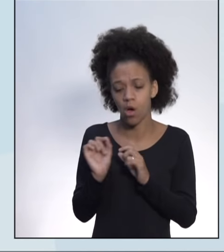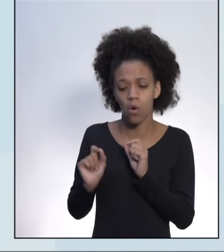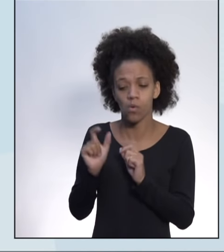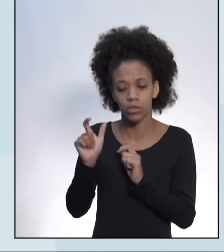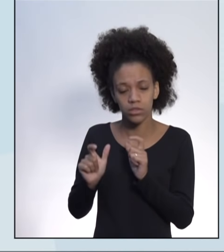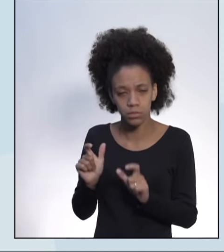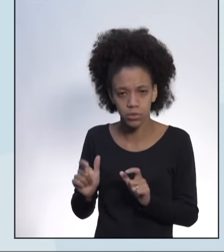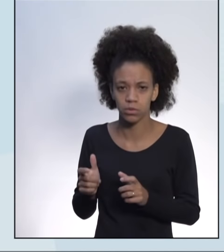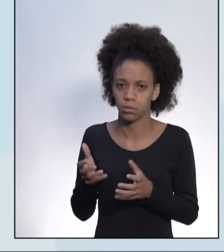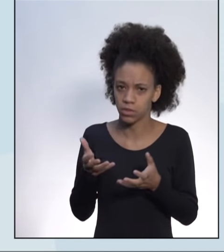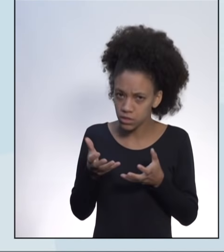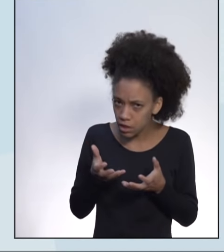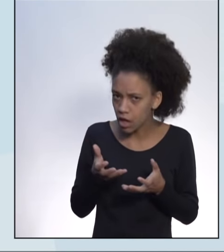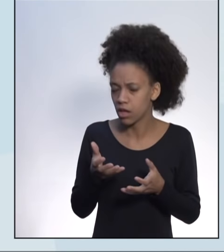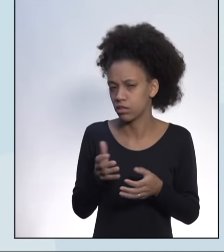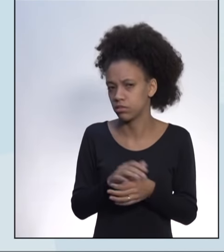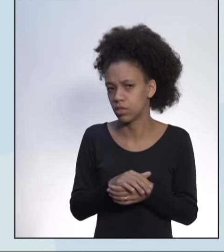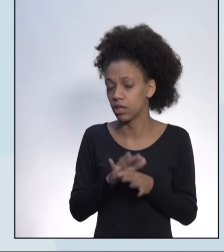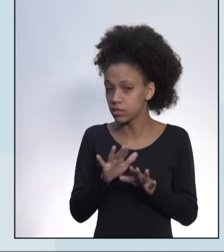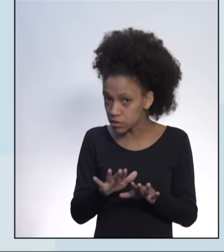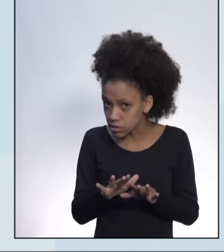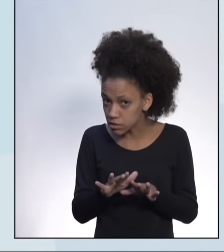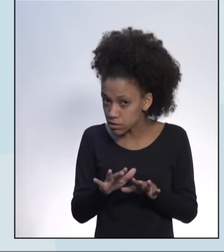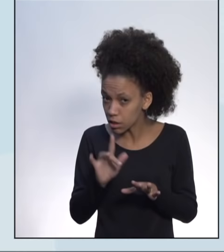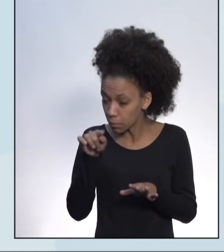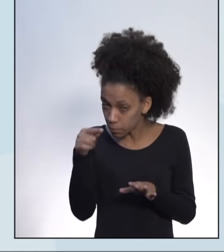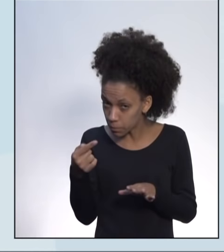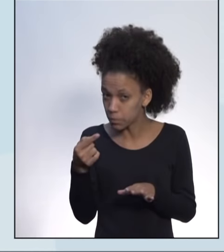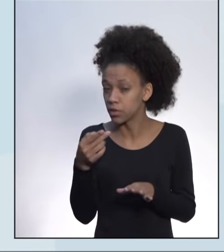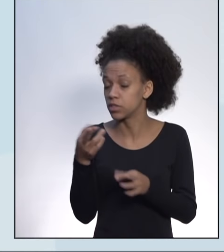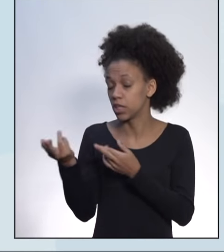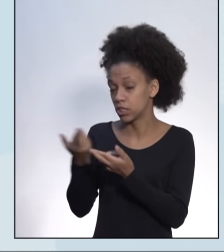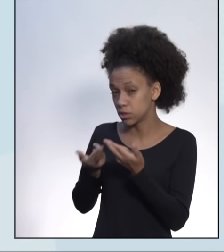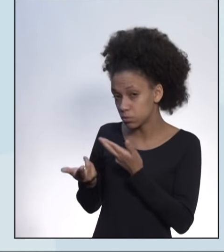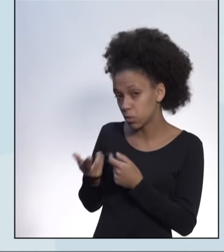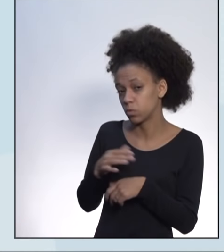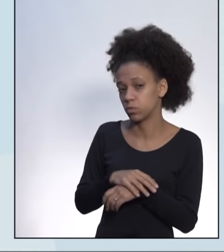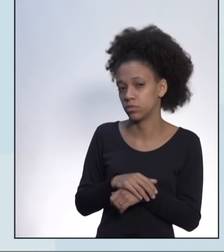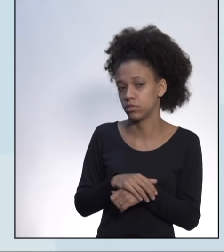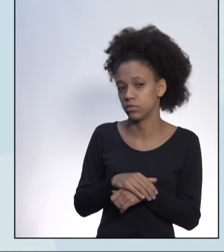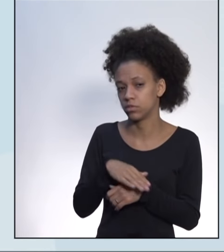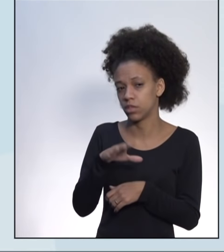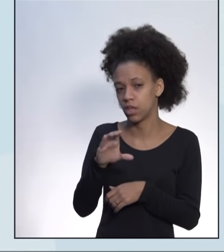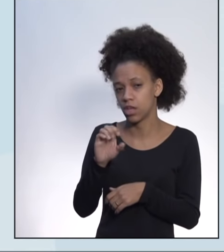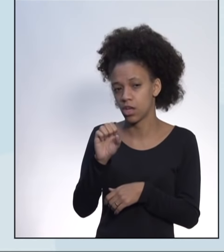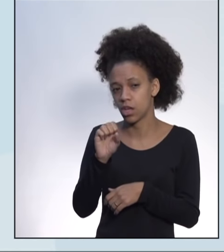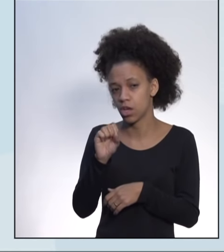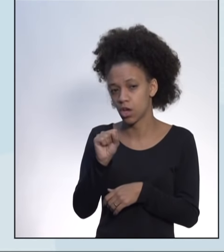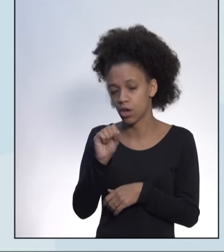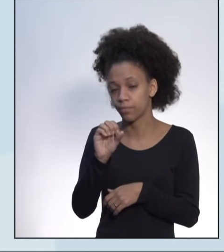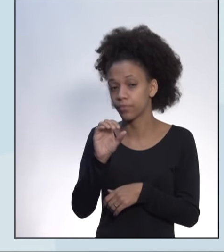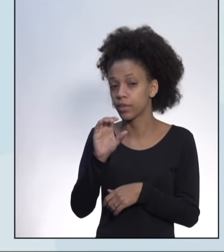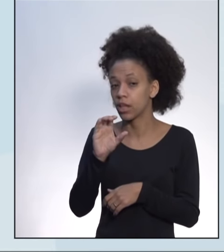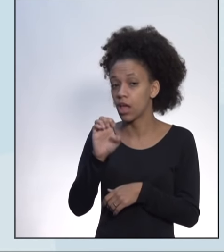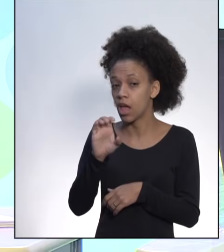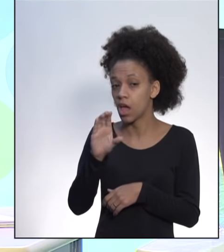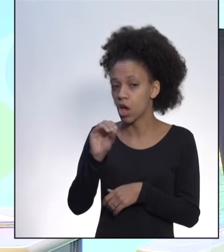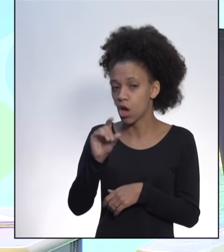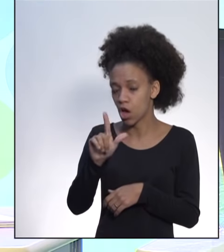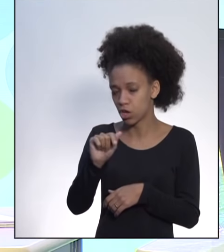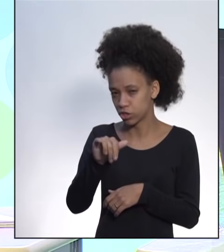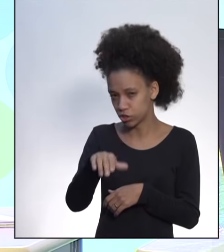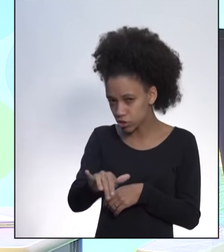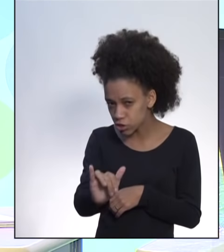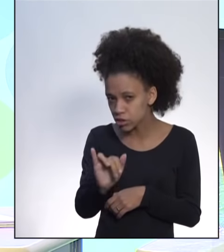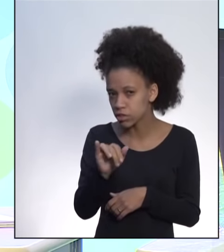são agora e depois eu quero que vocês em seguida respondam e causa de es pegue as